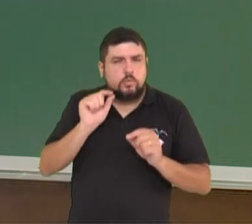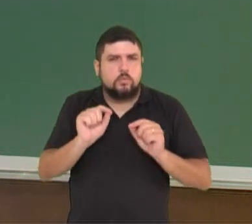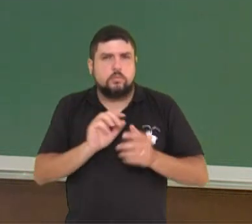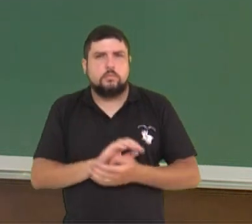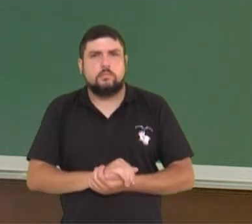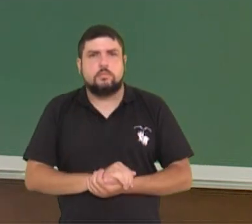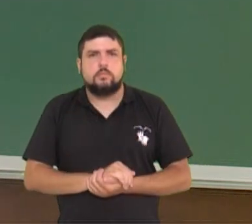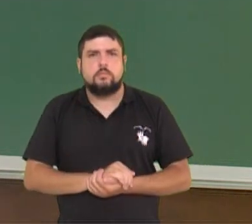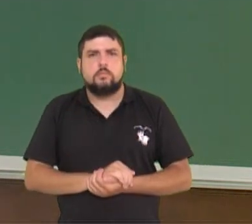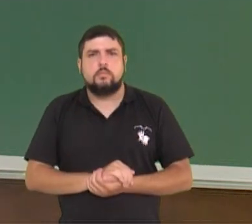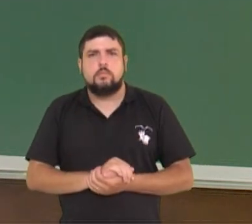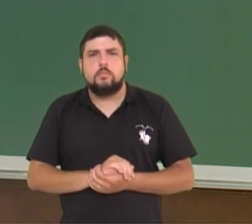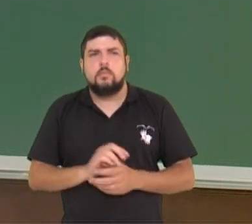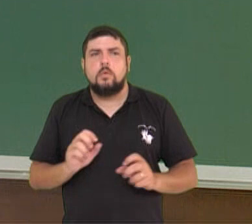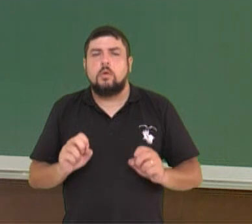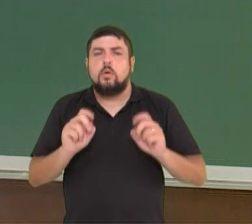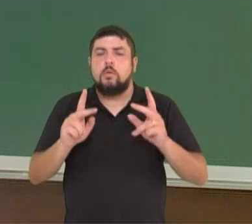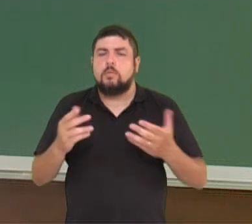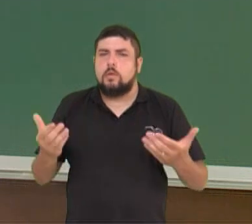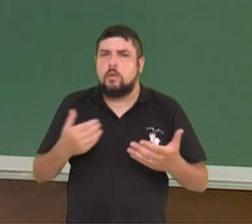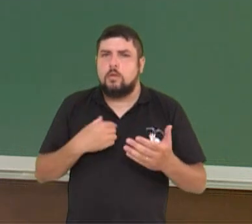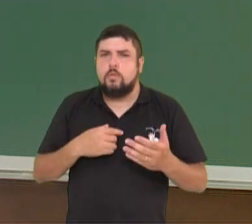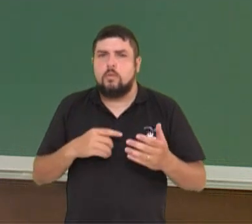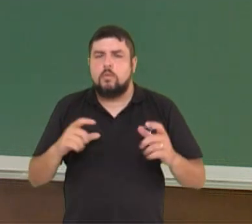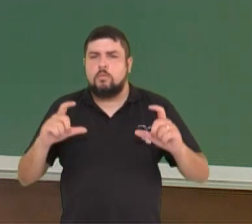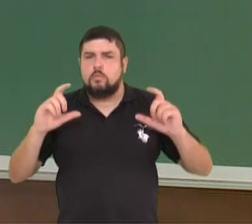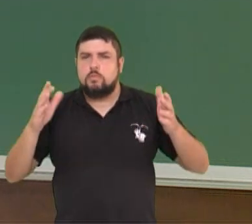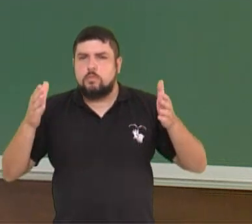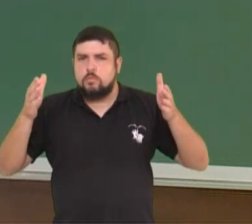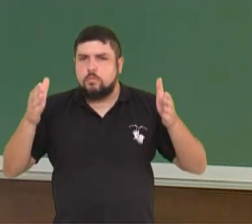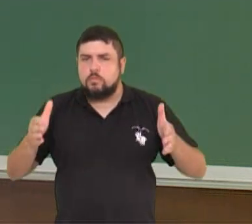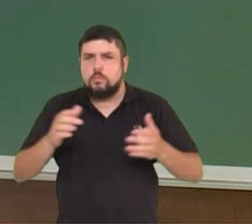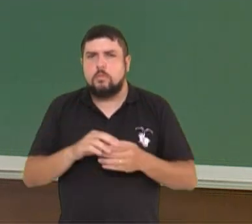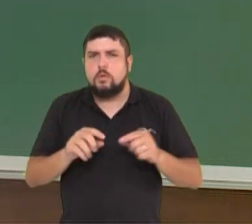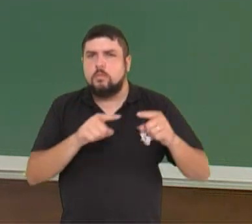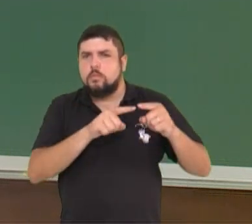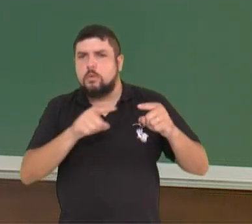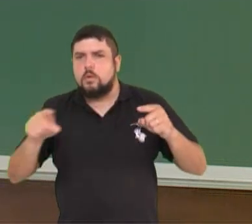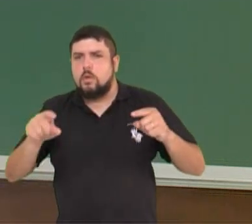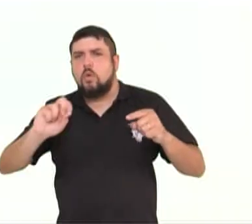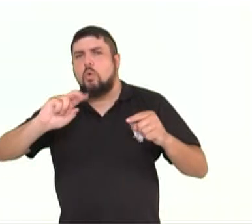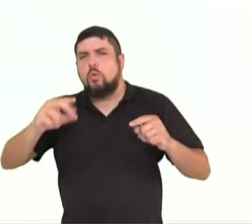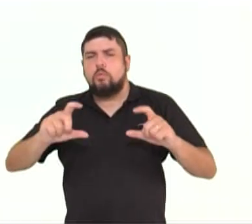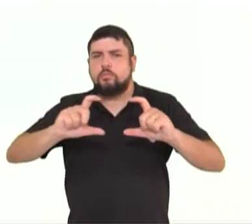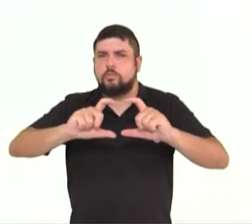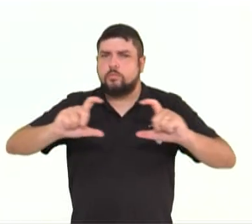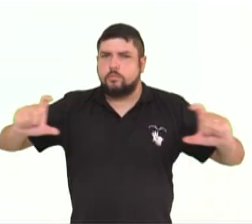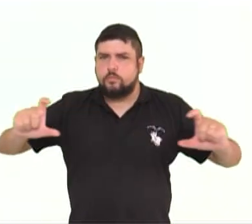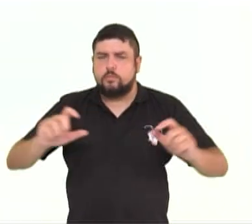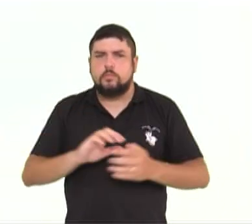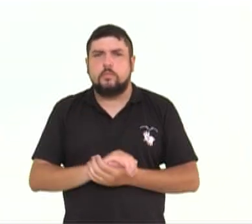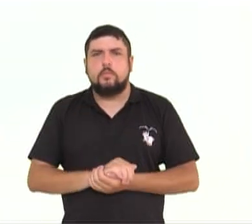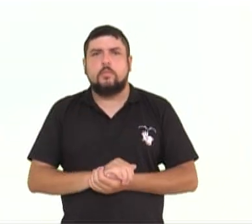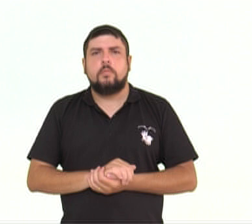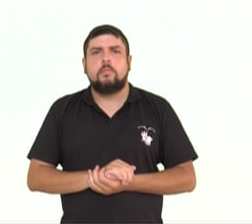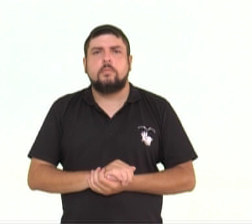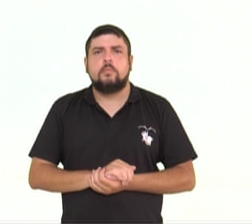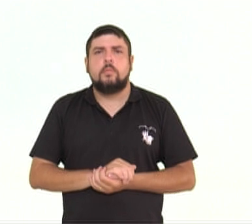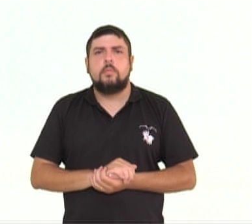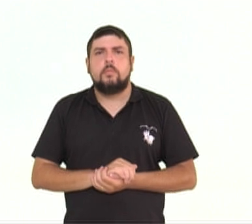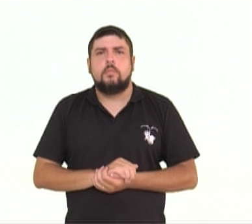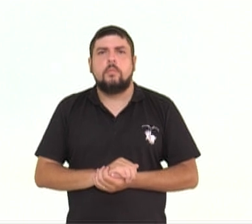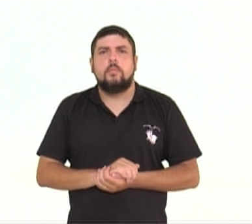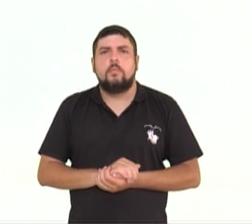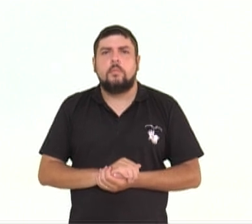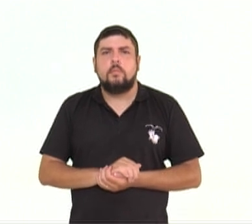preciso. Vamos representar então aqui alguns intervalos através da reta ou por compreensão, tá? Então, olha aqui, ó. Esse